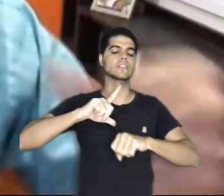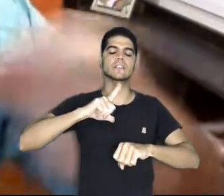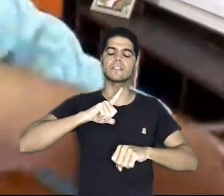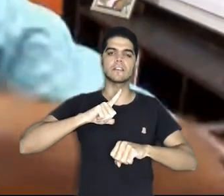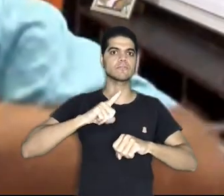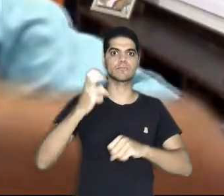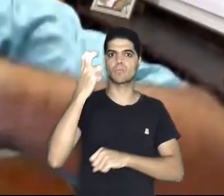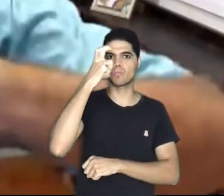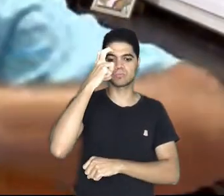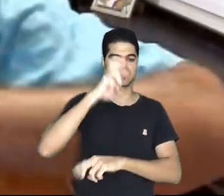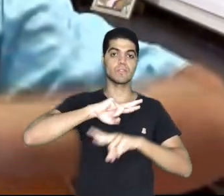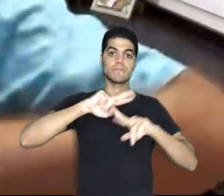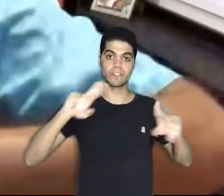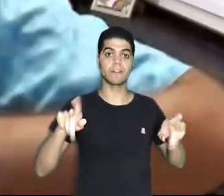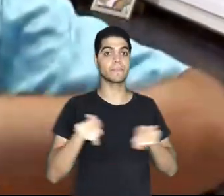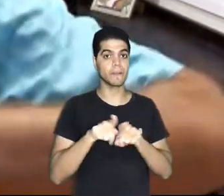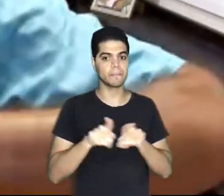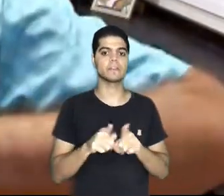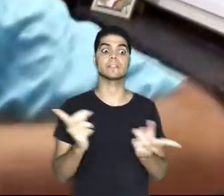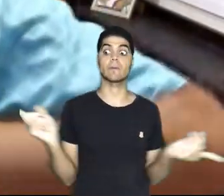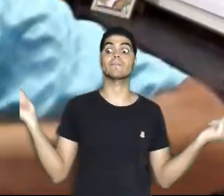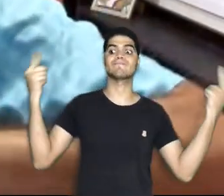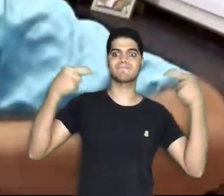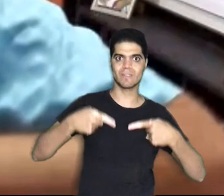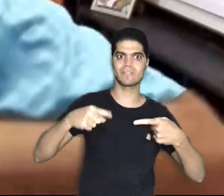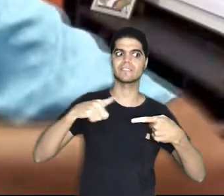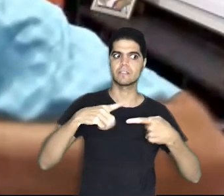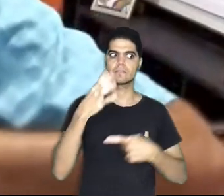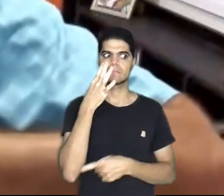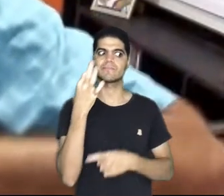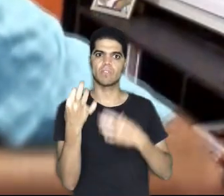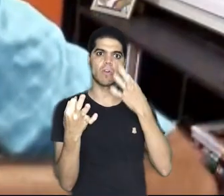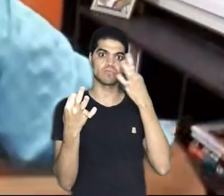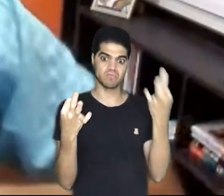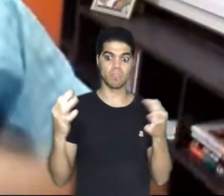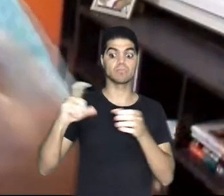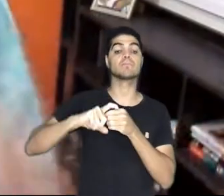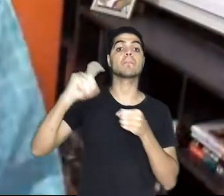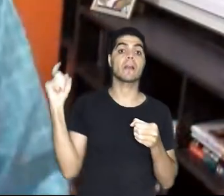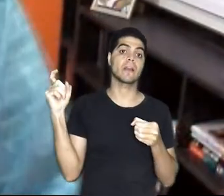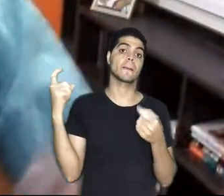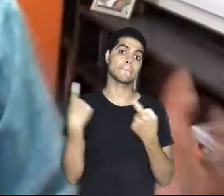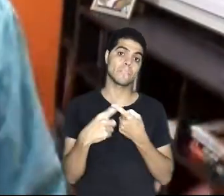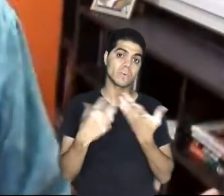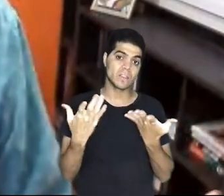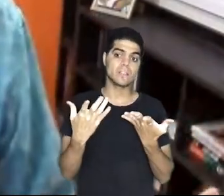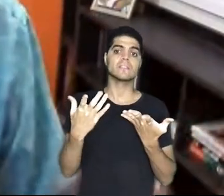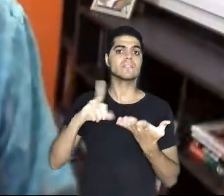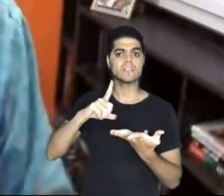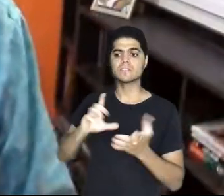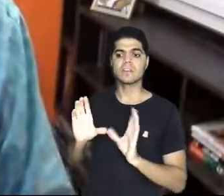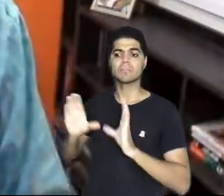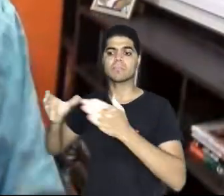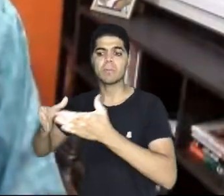Então, essa é a grande disputa entre as visões, da independência, principalmente fora